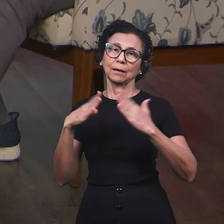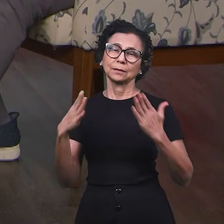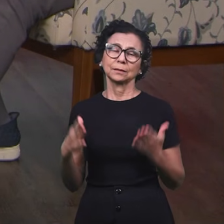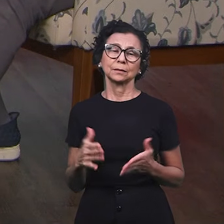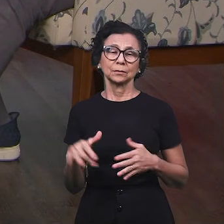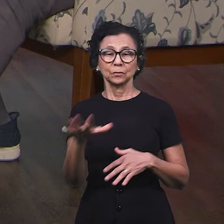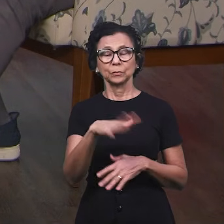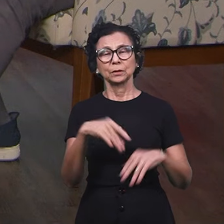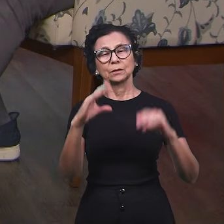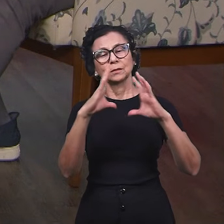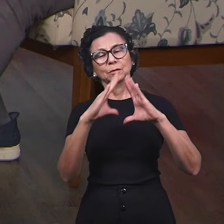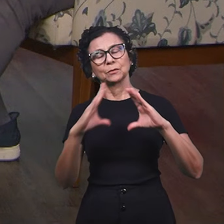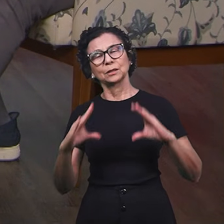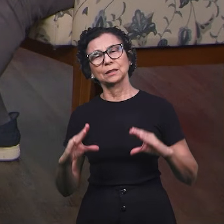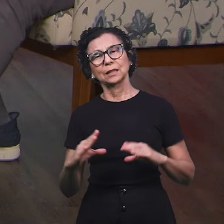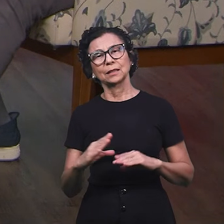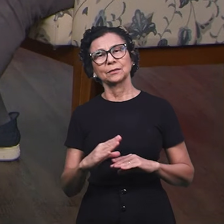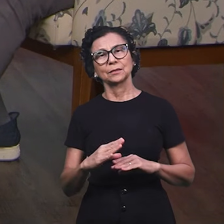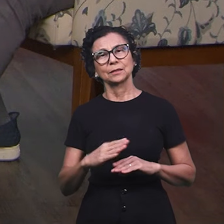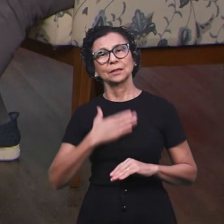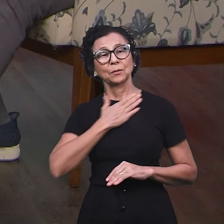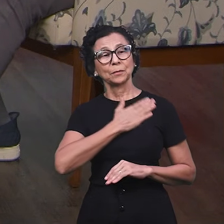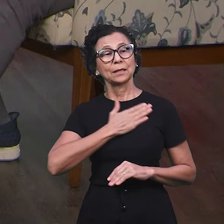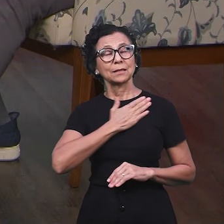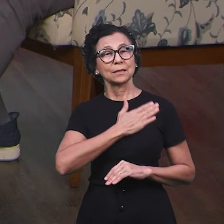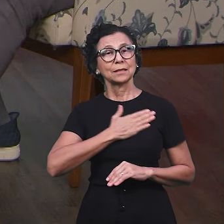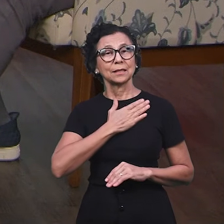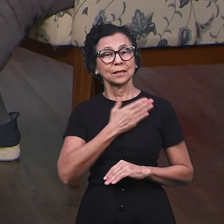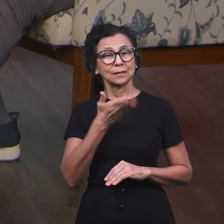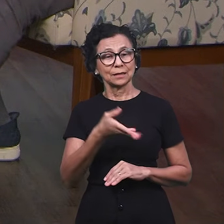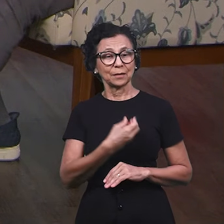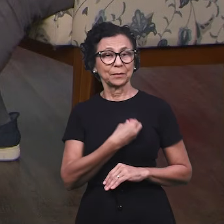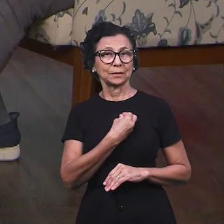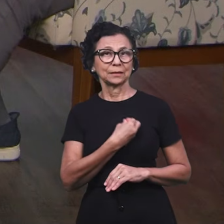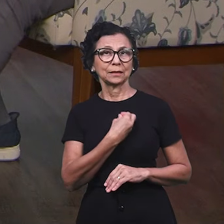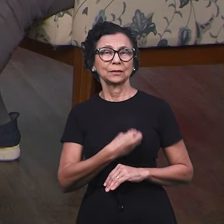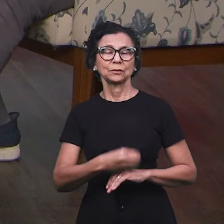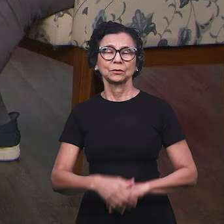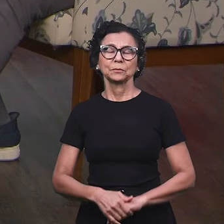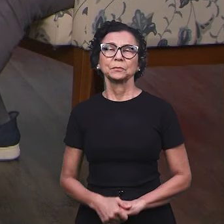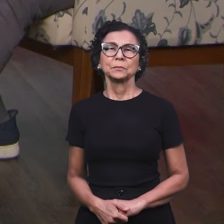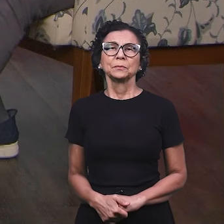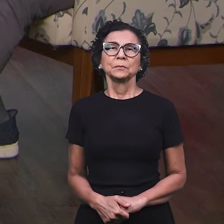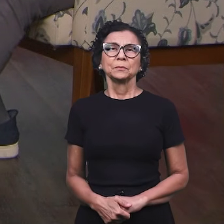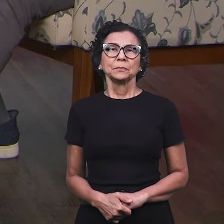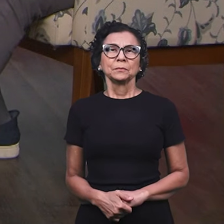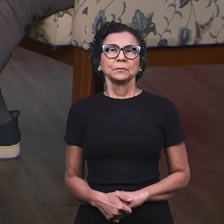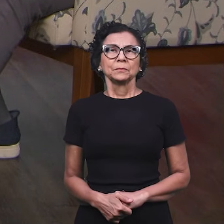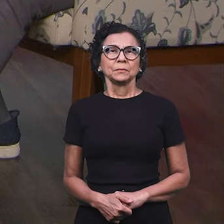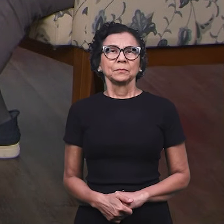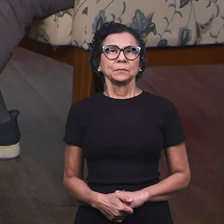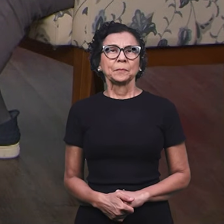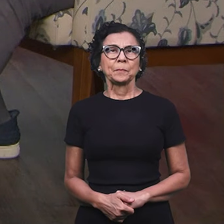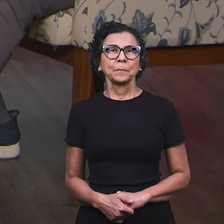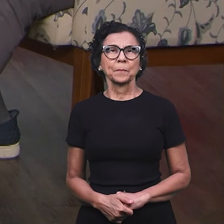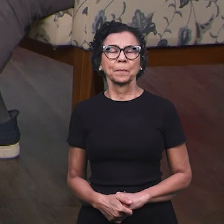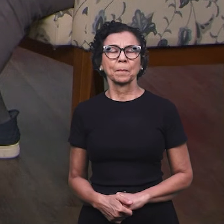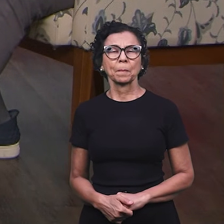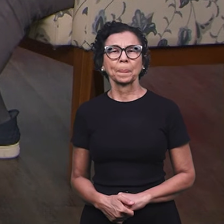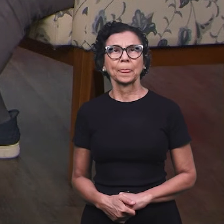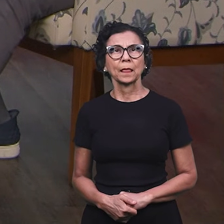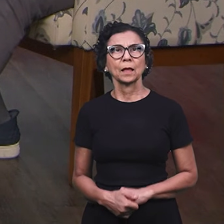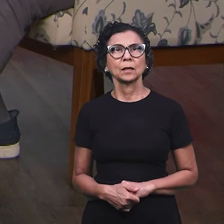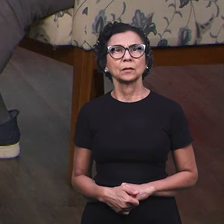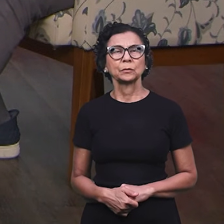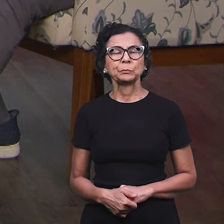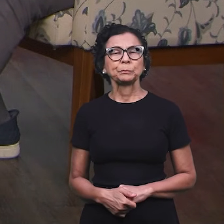ambiente confortável em que as pessoas têm o prazer de estar ali. Sim. Isso é maravilhoso. Um ponto interessante também, quando